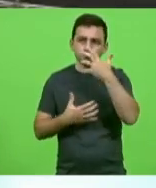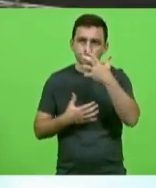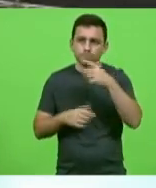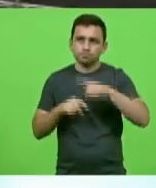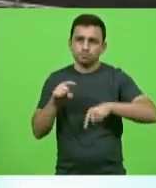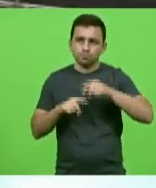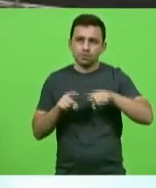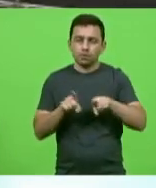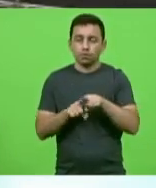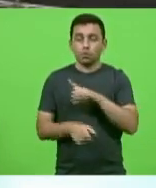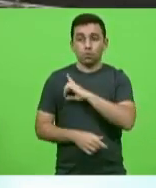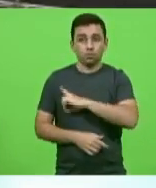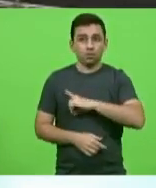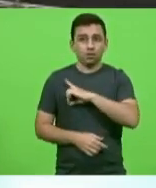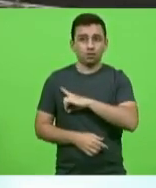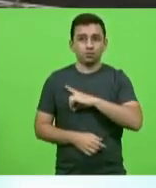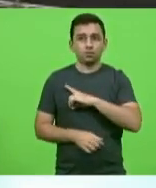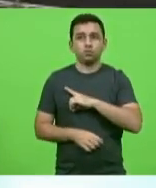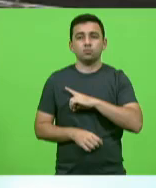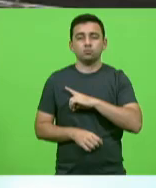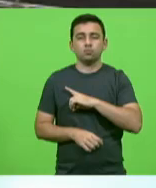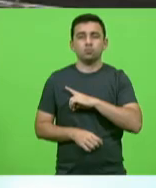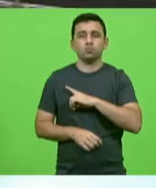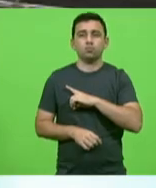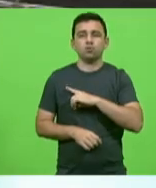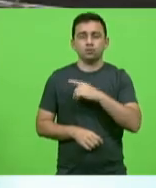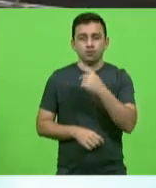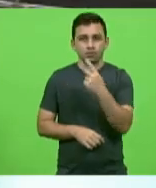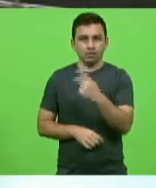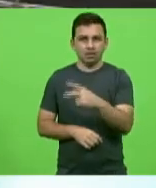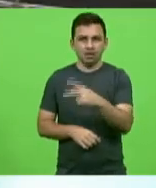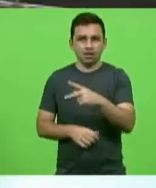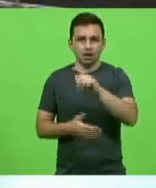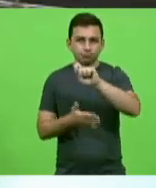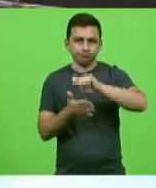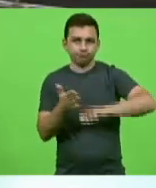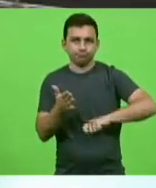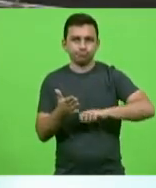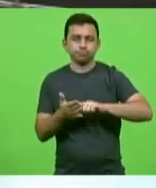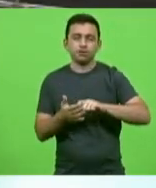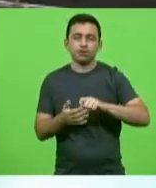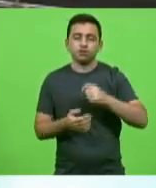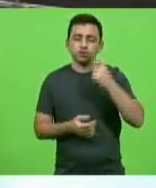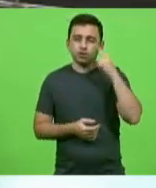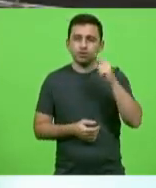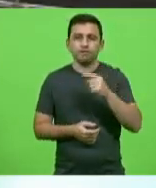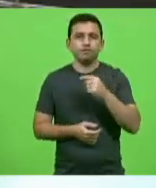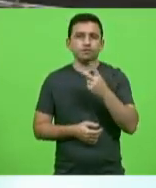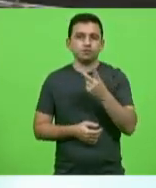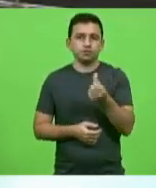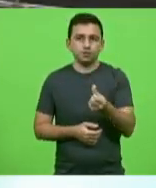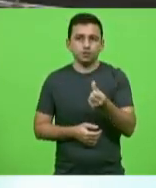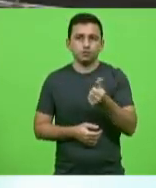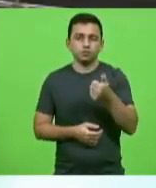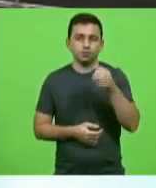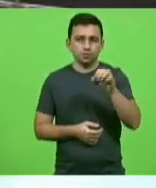pelo delegado José Fernando Morais Chuí em 2610